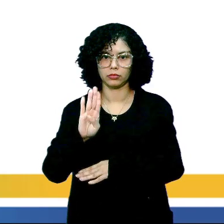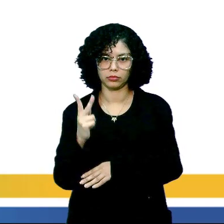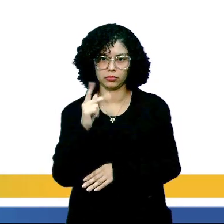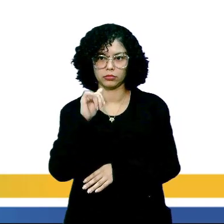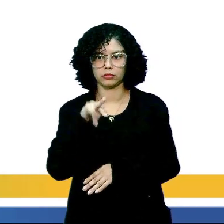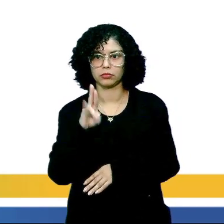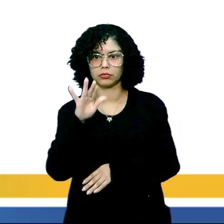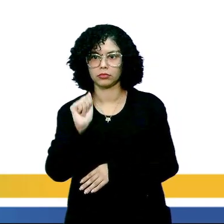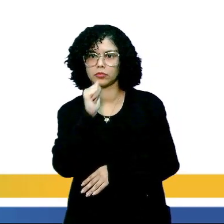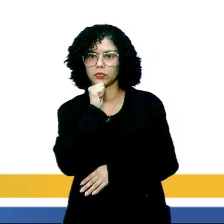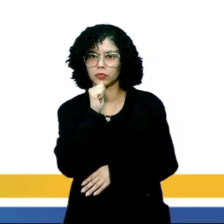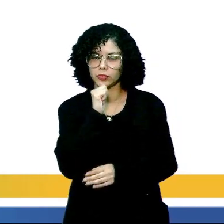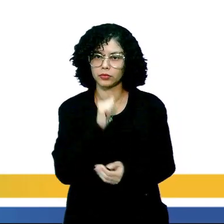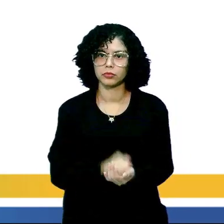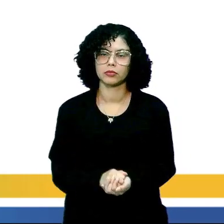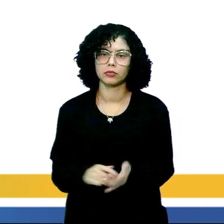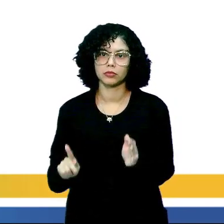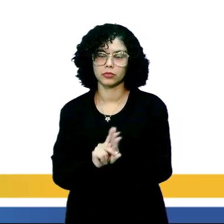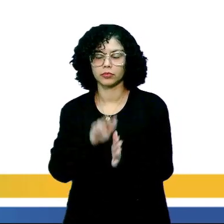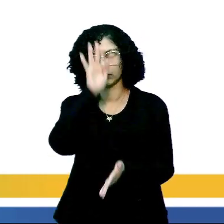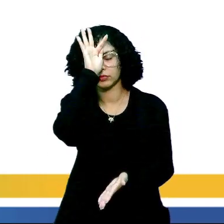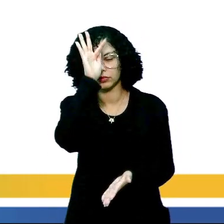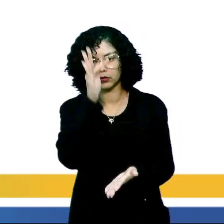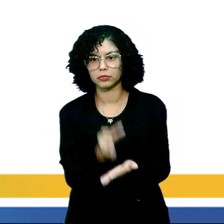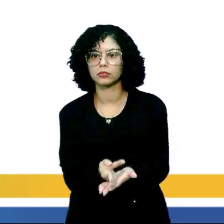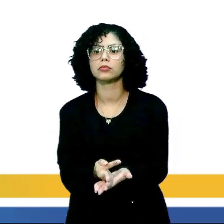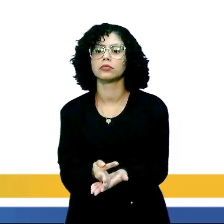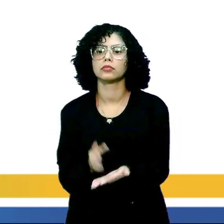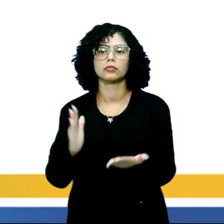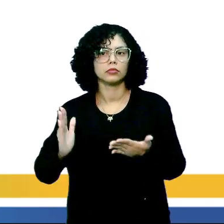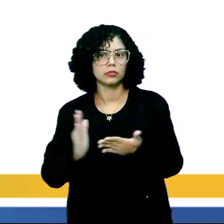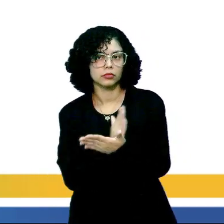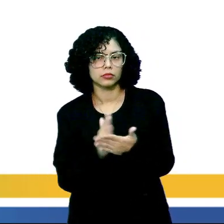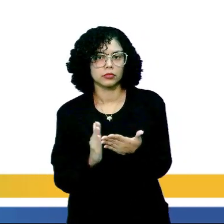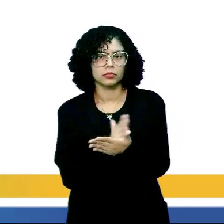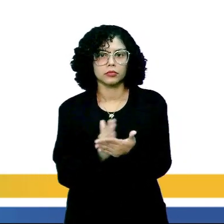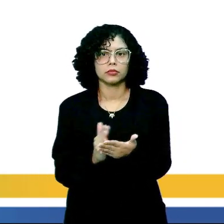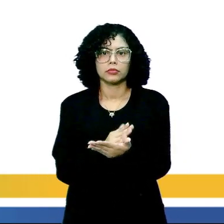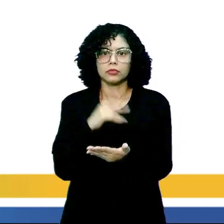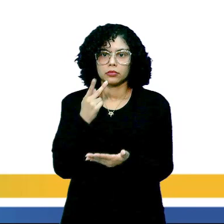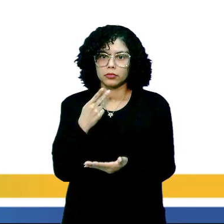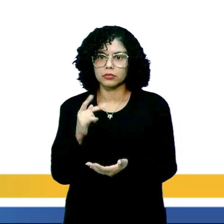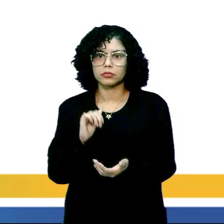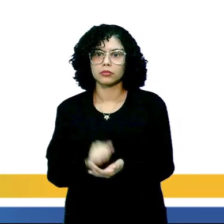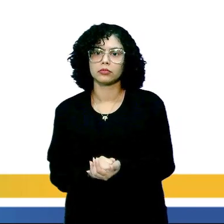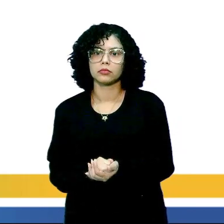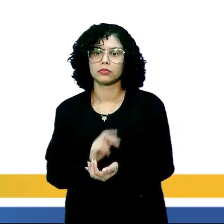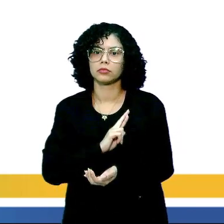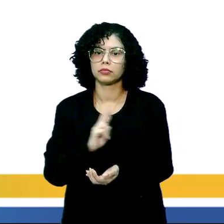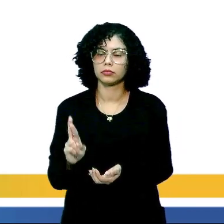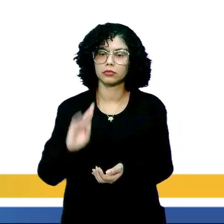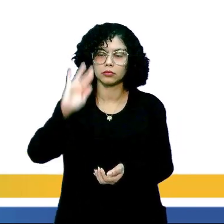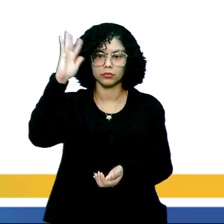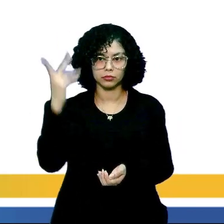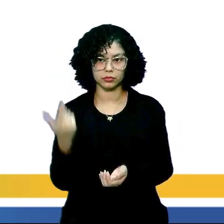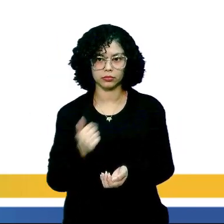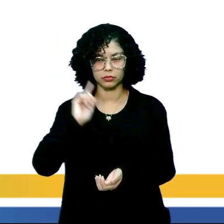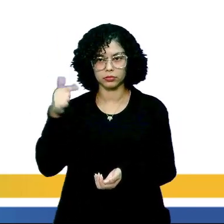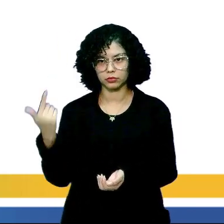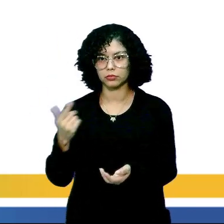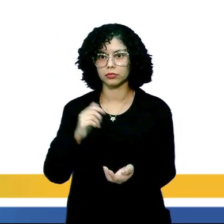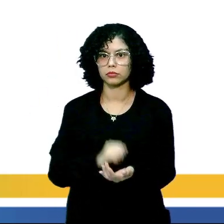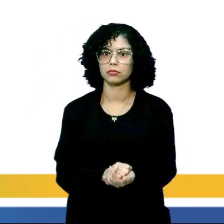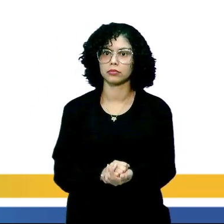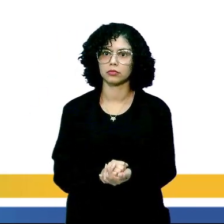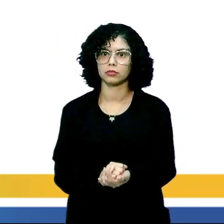que eles pudessem professar a sua própria fé. Lembrando que alguns professavam religiões de matriz africana e outros